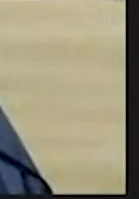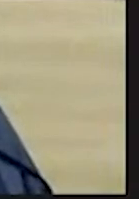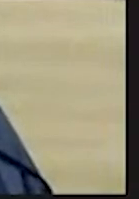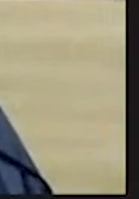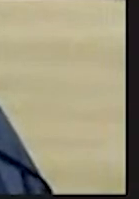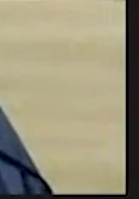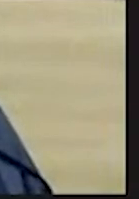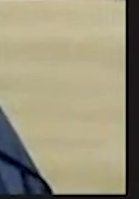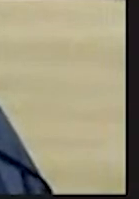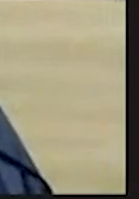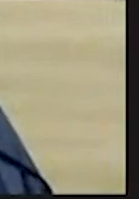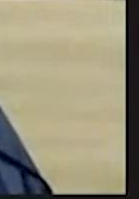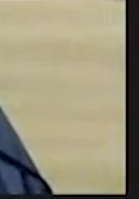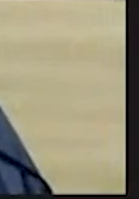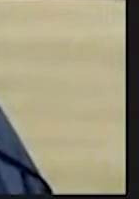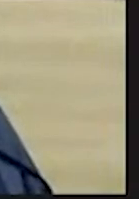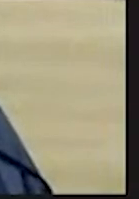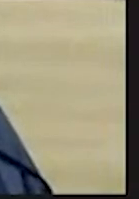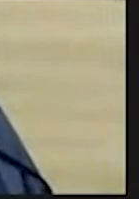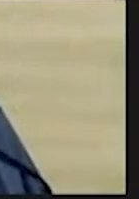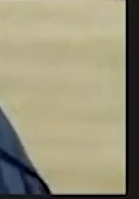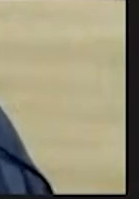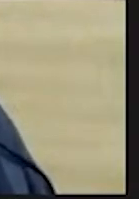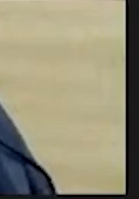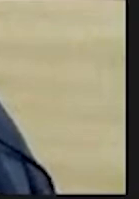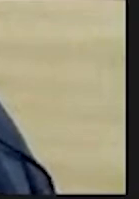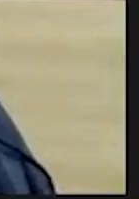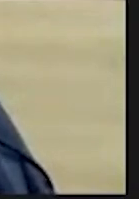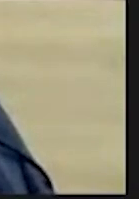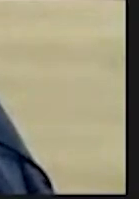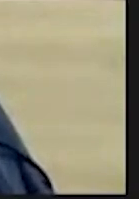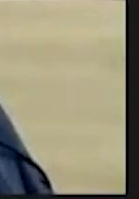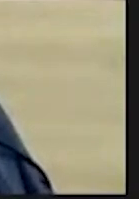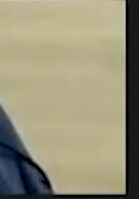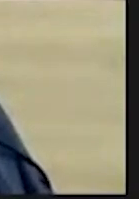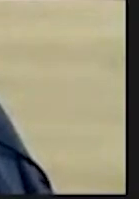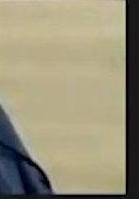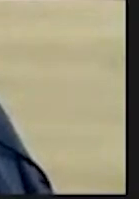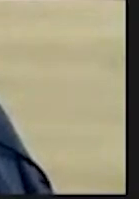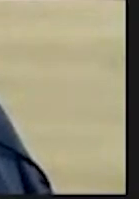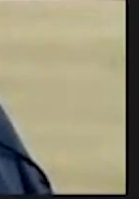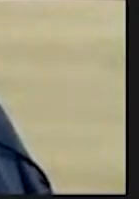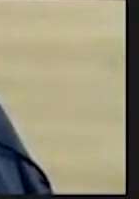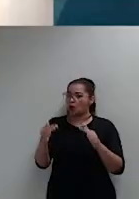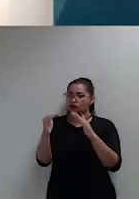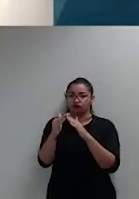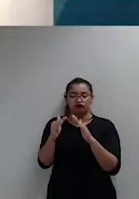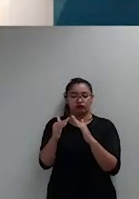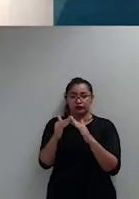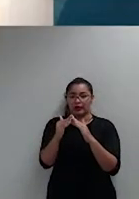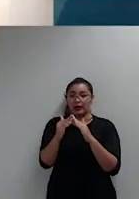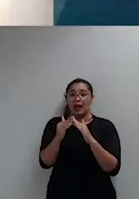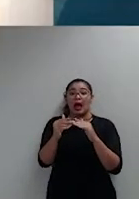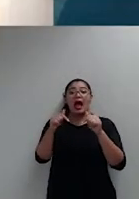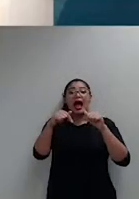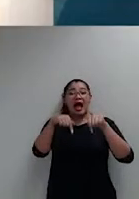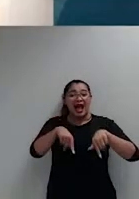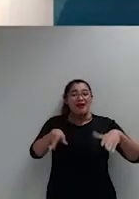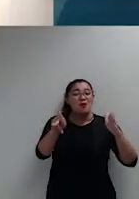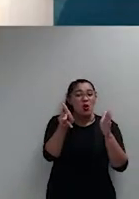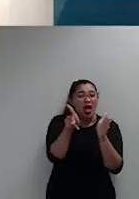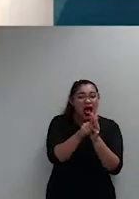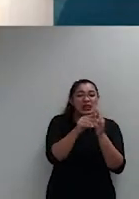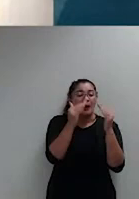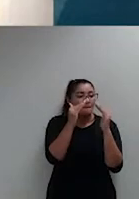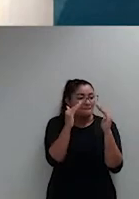e da hospedagem oferecida por empreendimentos hoteleiros, que possuem regulamentações específicas. Segundo a turma, havendo previsão